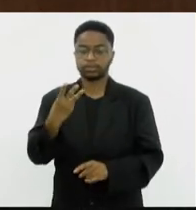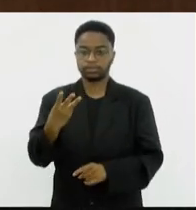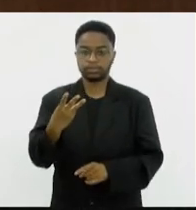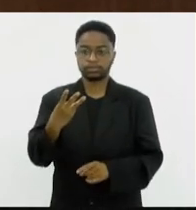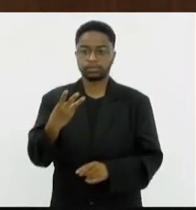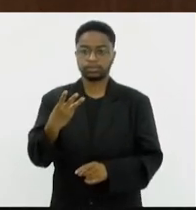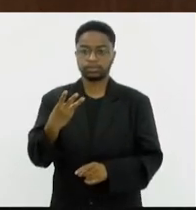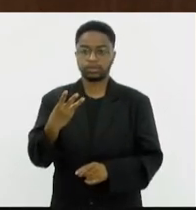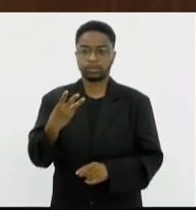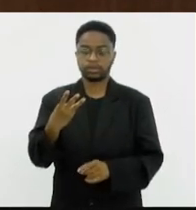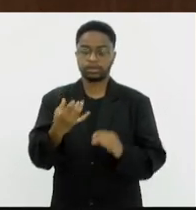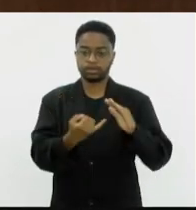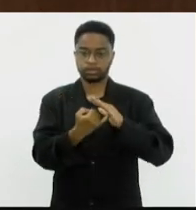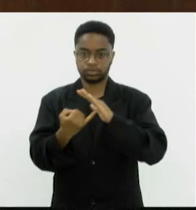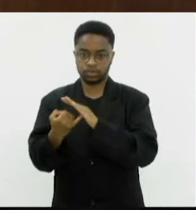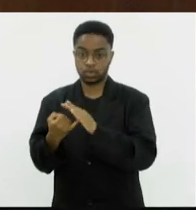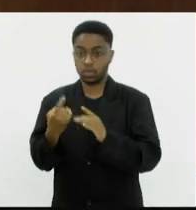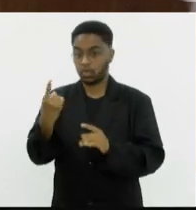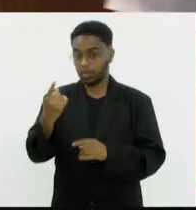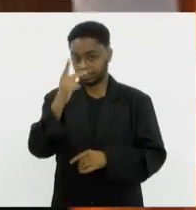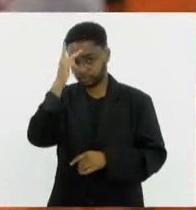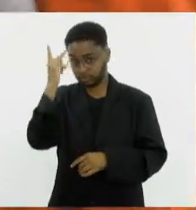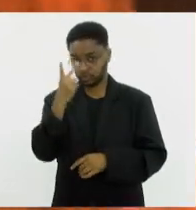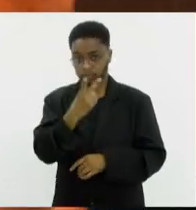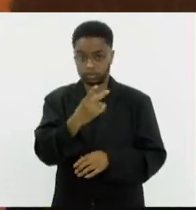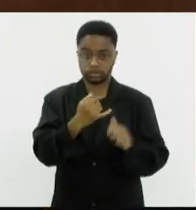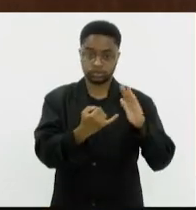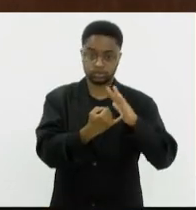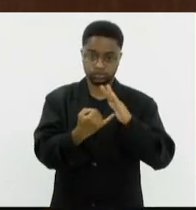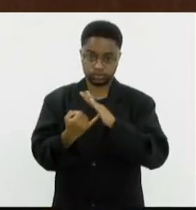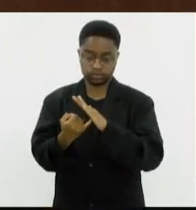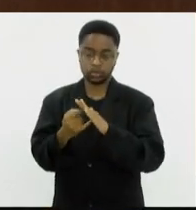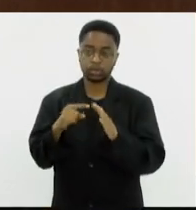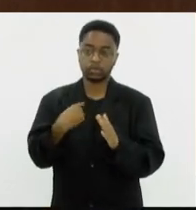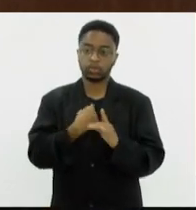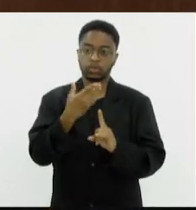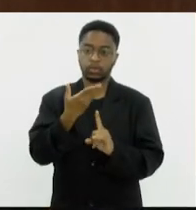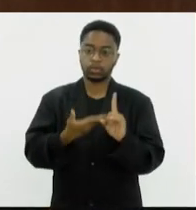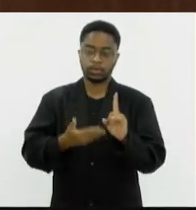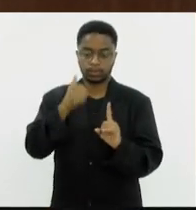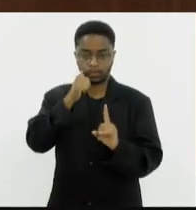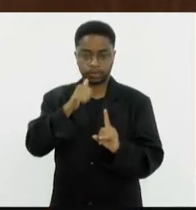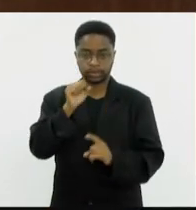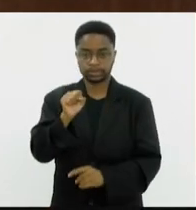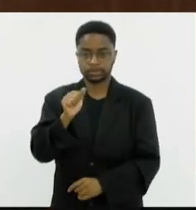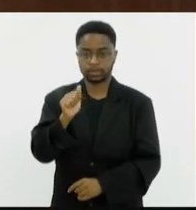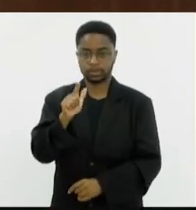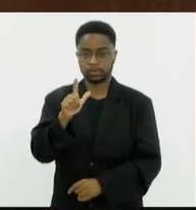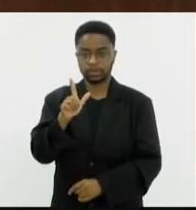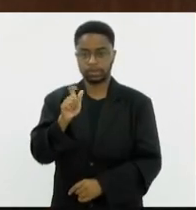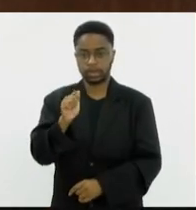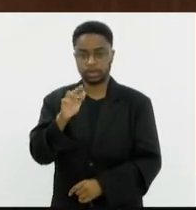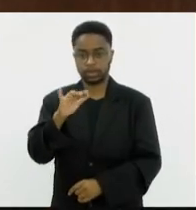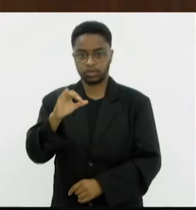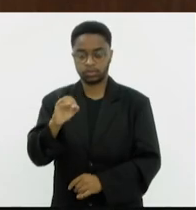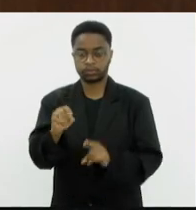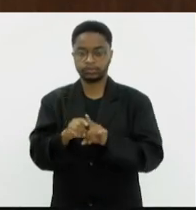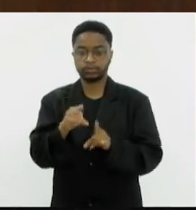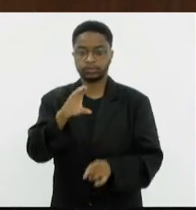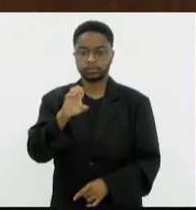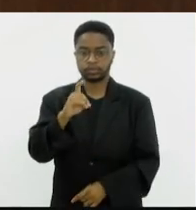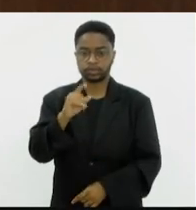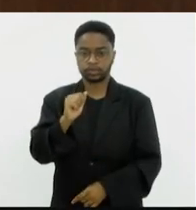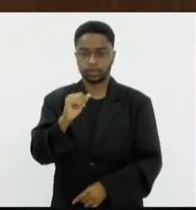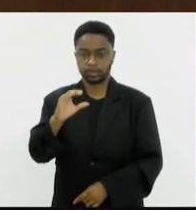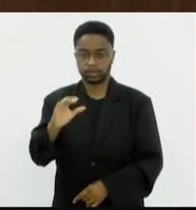entidades, aliás, uma personalidade e mais duas entidades. Homenageamos as Mulheres do Salgueiro, homenageamos o SEDAC e